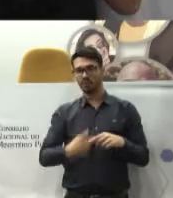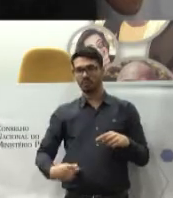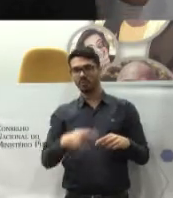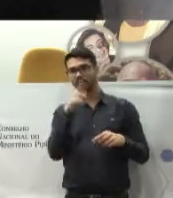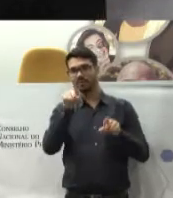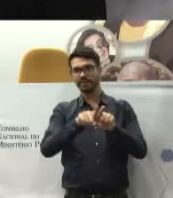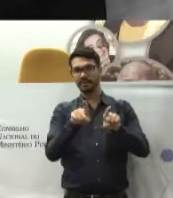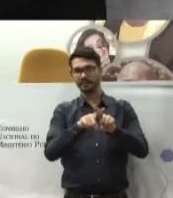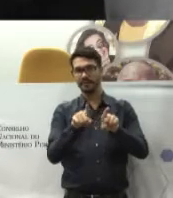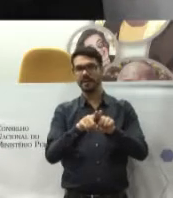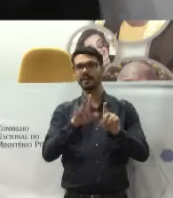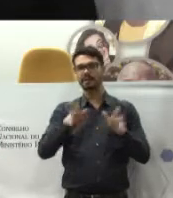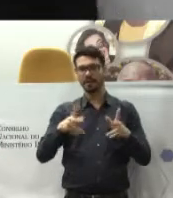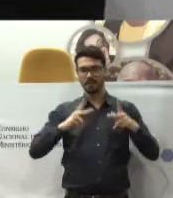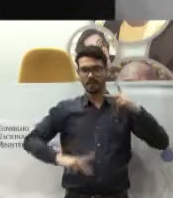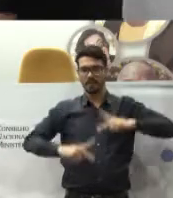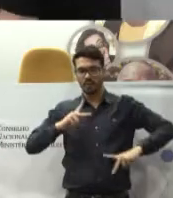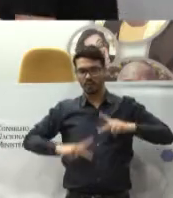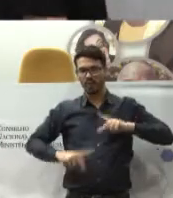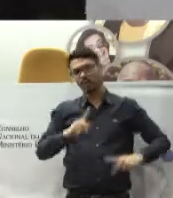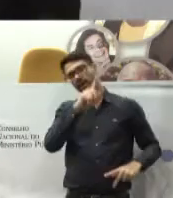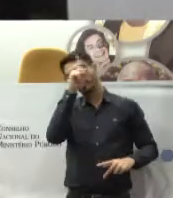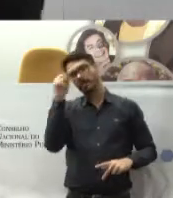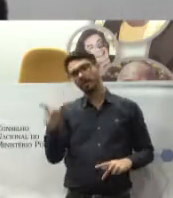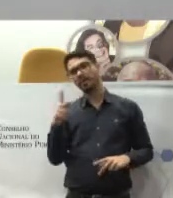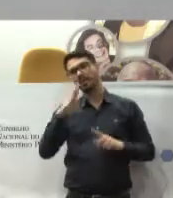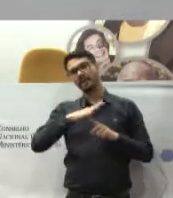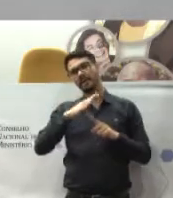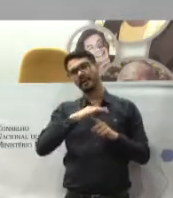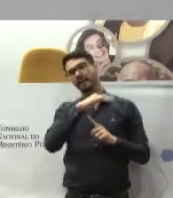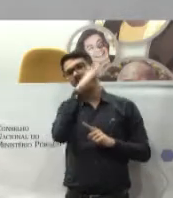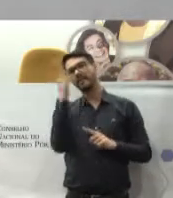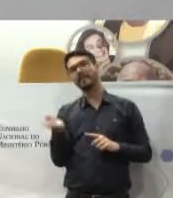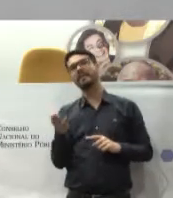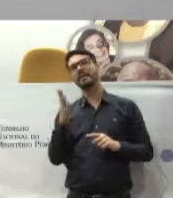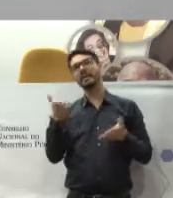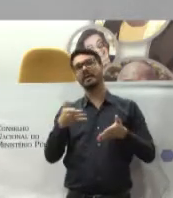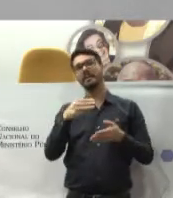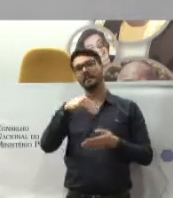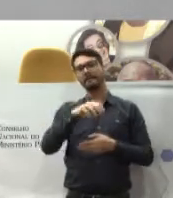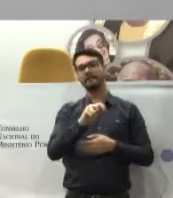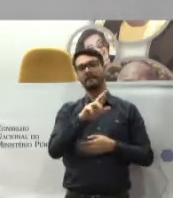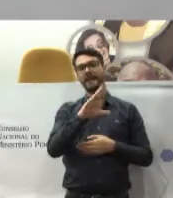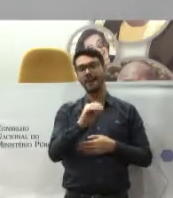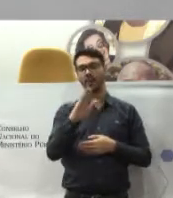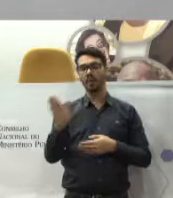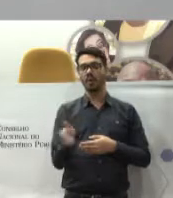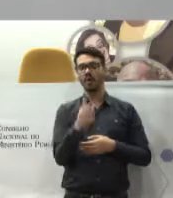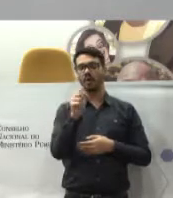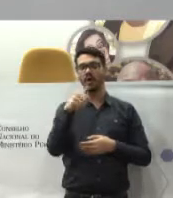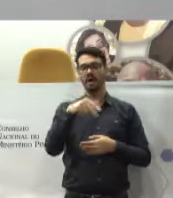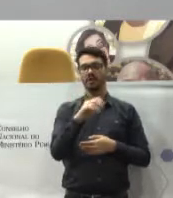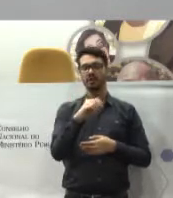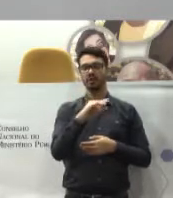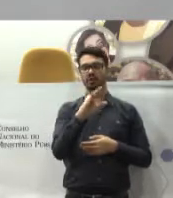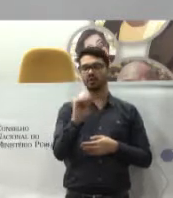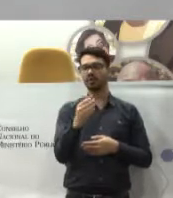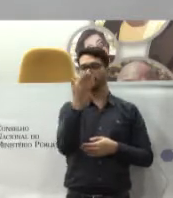foi Procurador-Geral de Justiça do Ministério Público do Paraná. Com vocês, Dr. Marco Antônio Teixeira, muito obrigado.